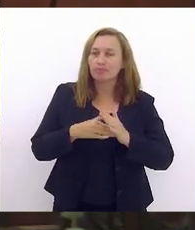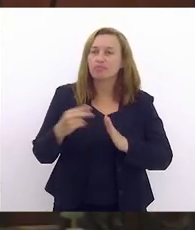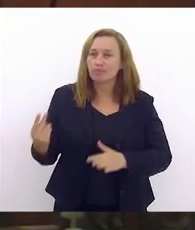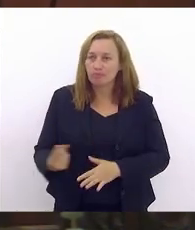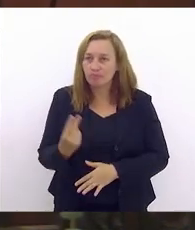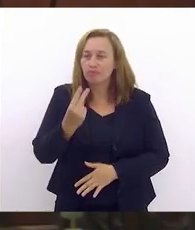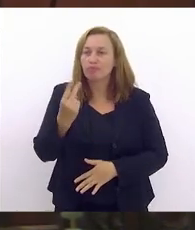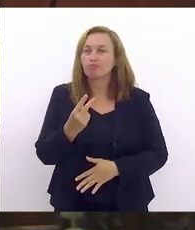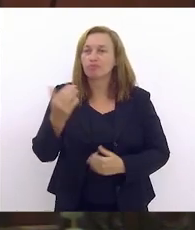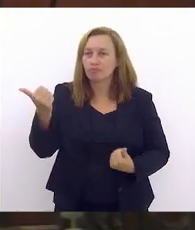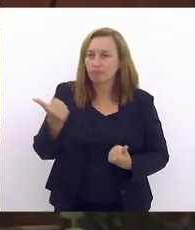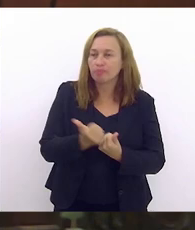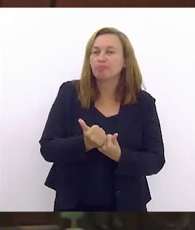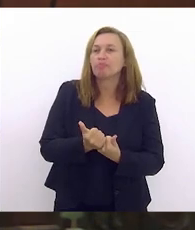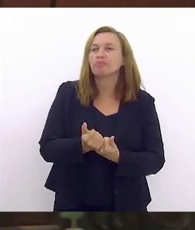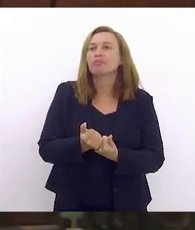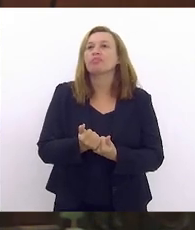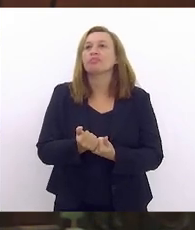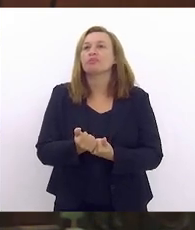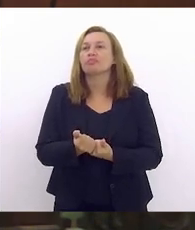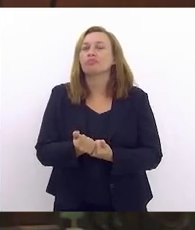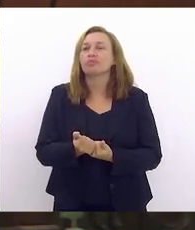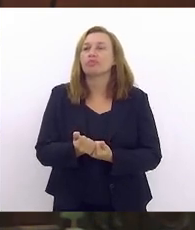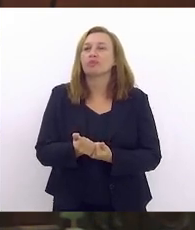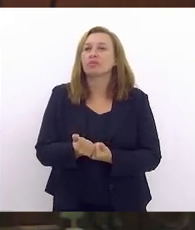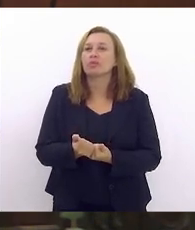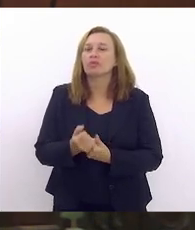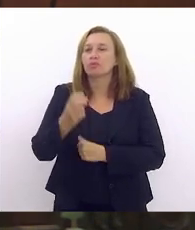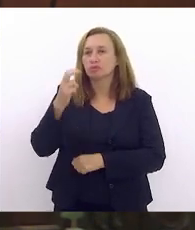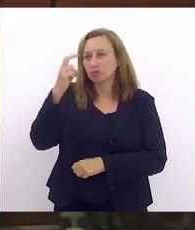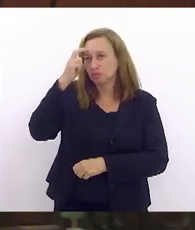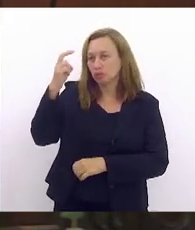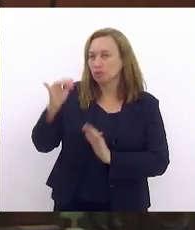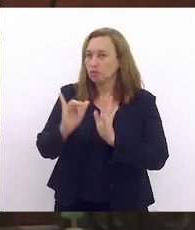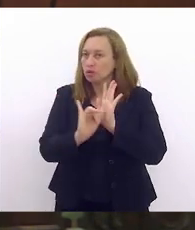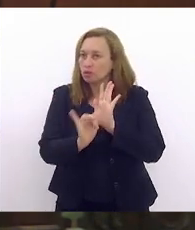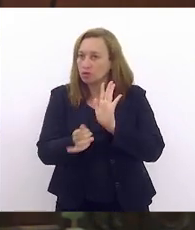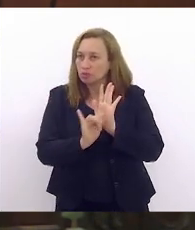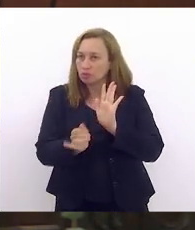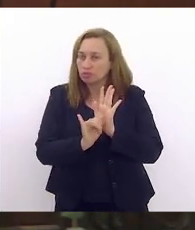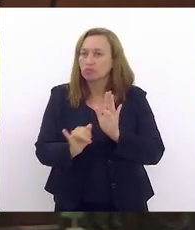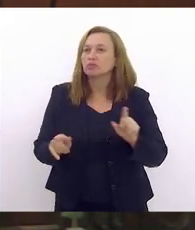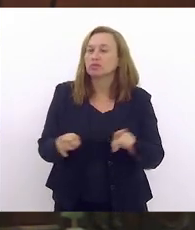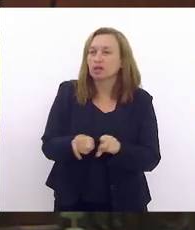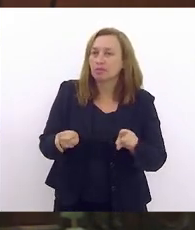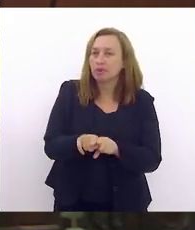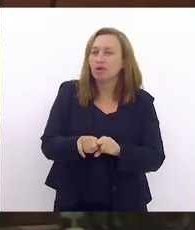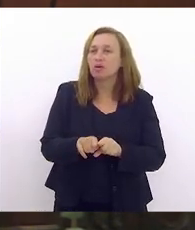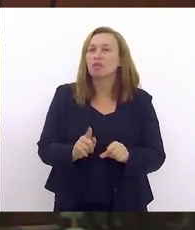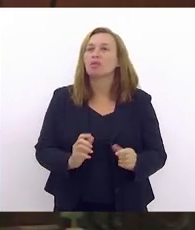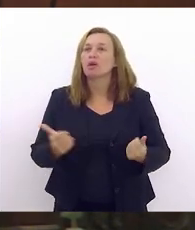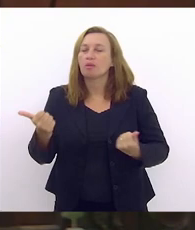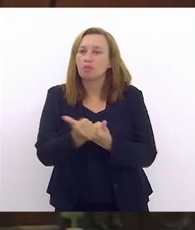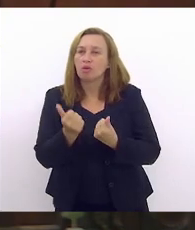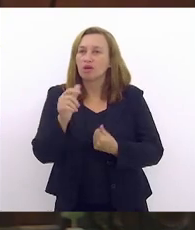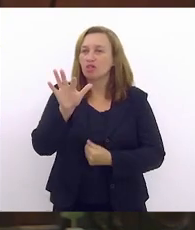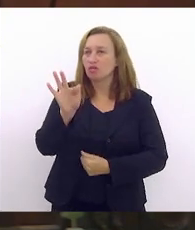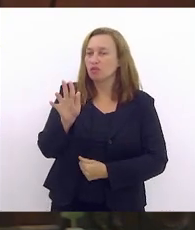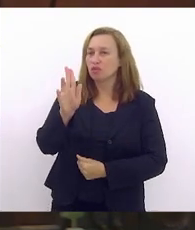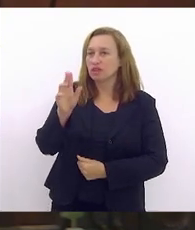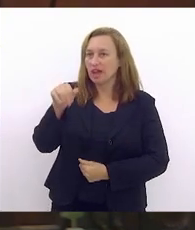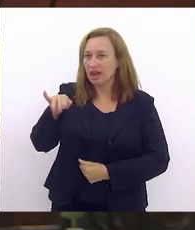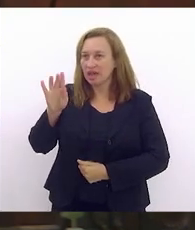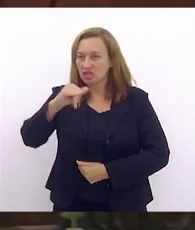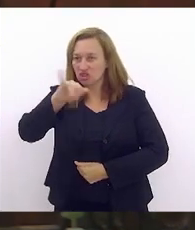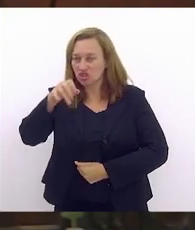um apoio recentemente da Secretaria de Cultura com o edital. Para quem não sabe, também tem um apoio da FUNARG, que deve ser nos próximos dias, para a